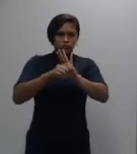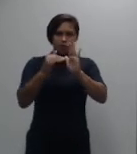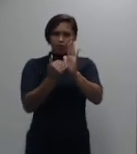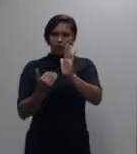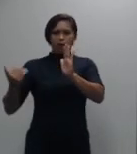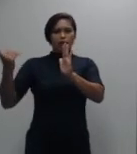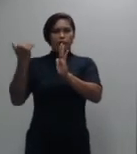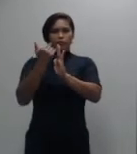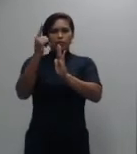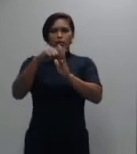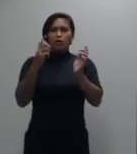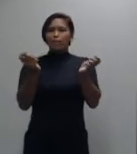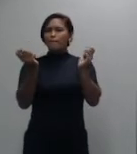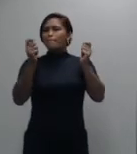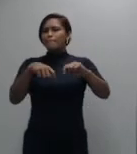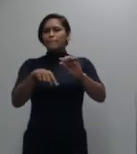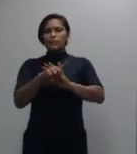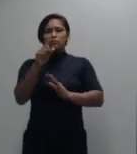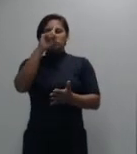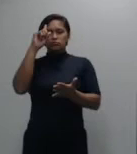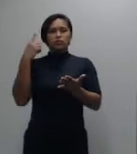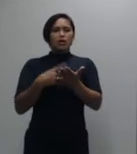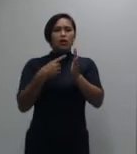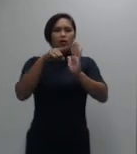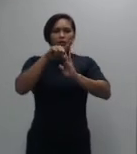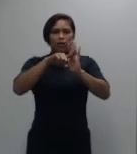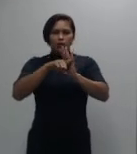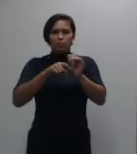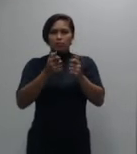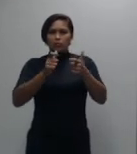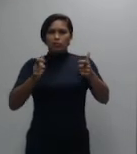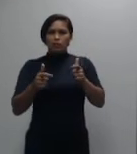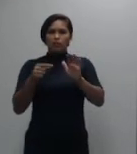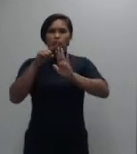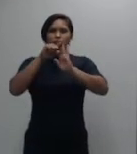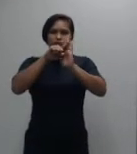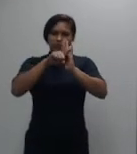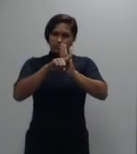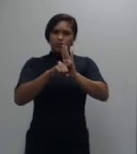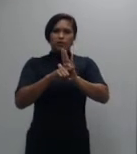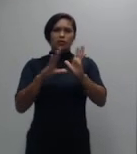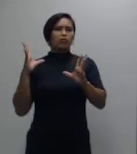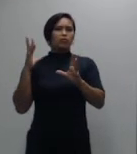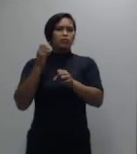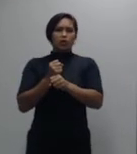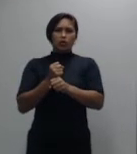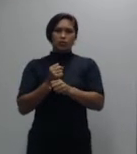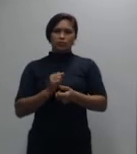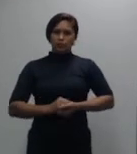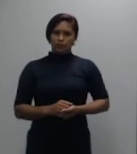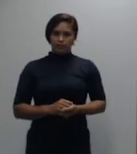não é possível afirmar que a apuração de dados fatos investigados foi concluída